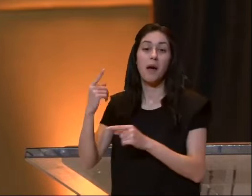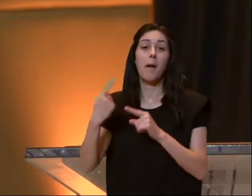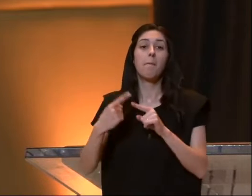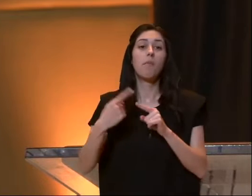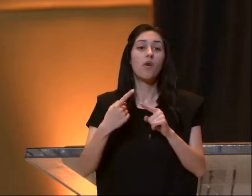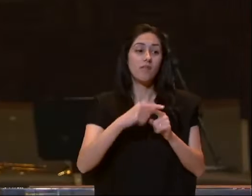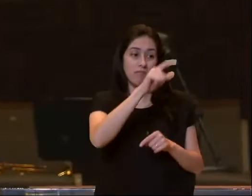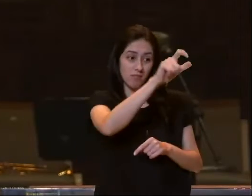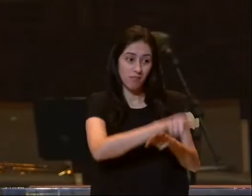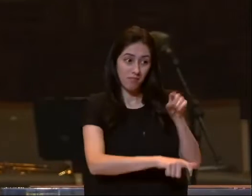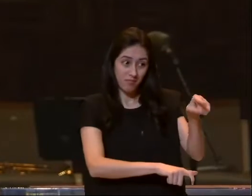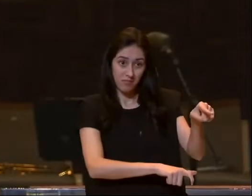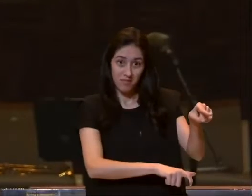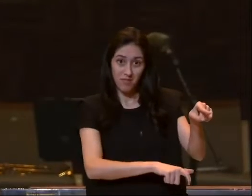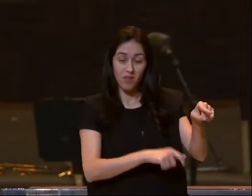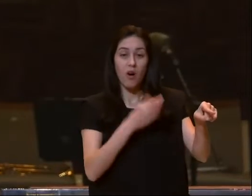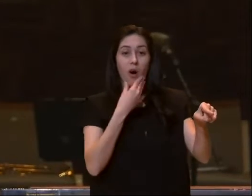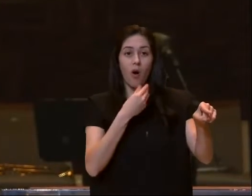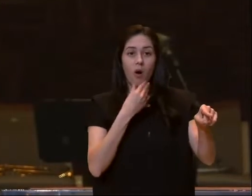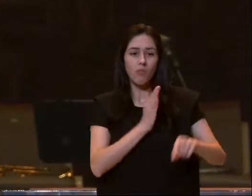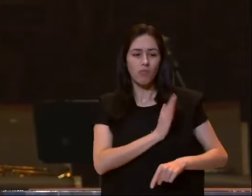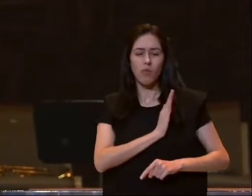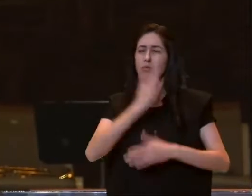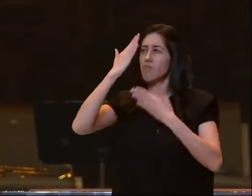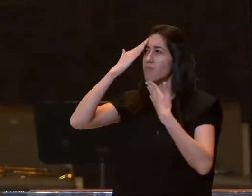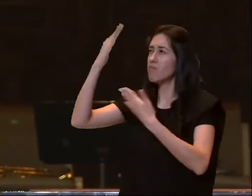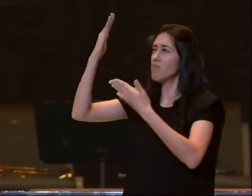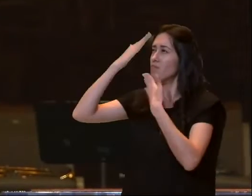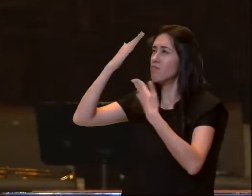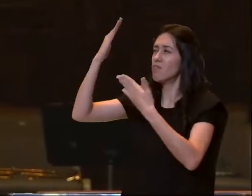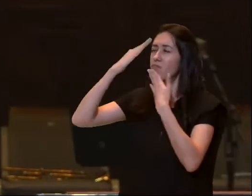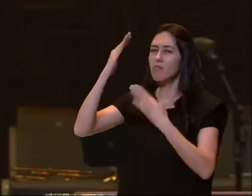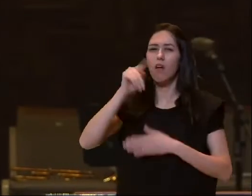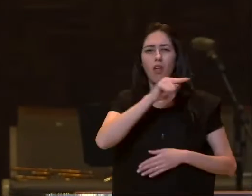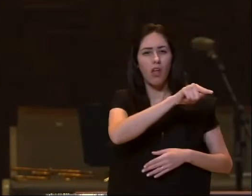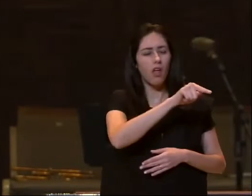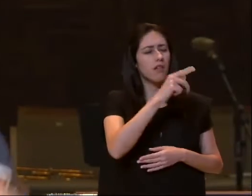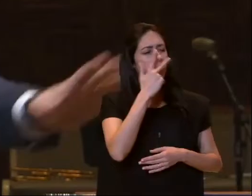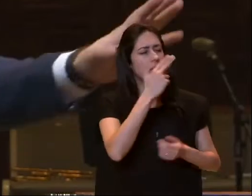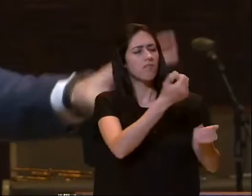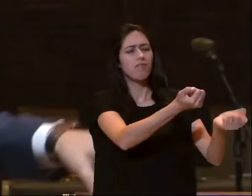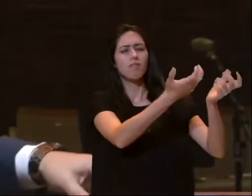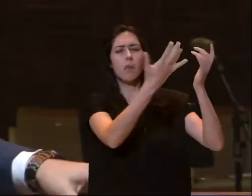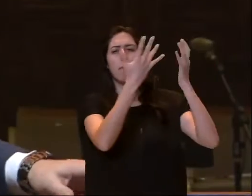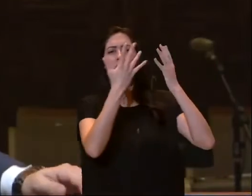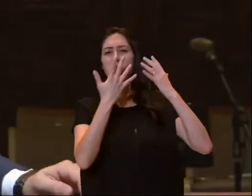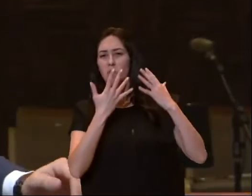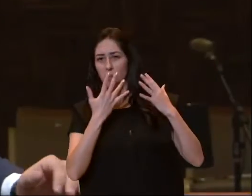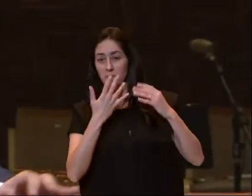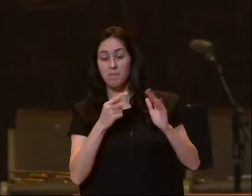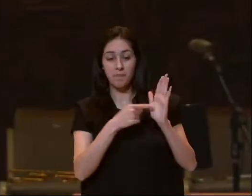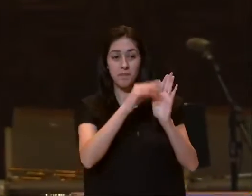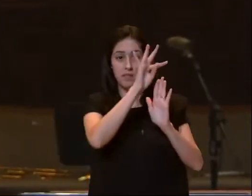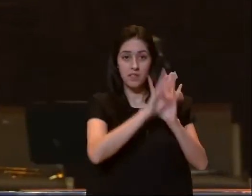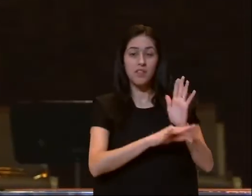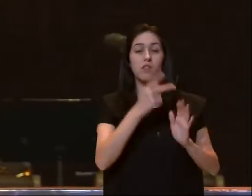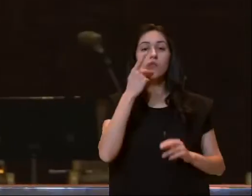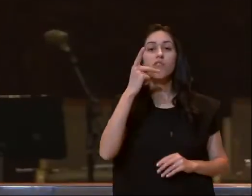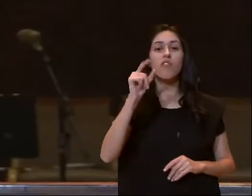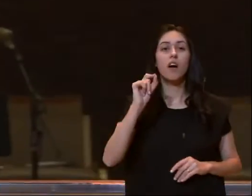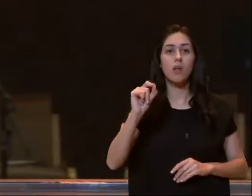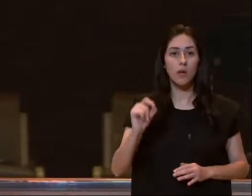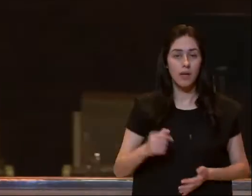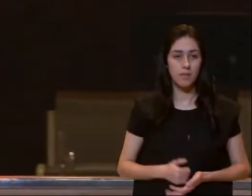coração agradecido nos abençoou. Esse texto vai falar, olha, ainda